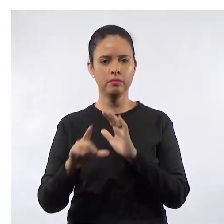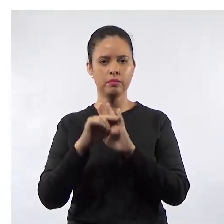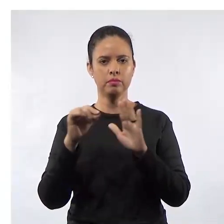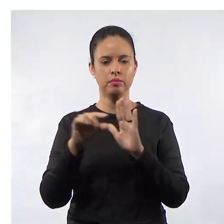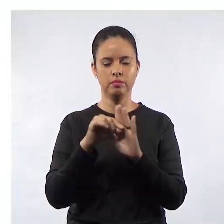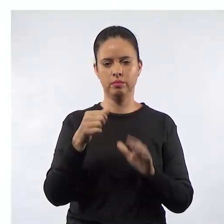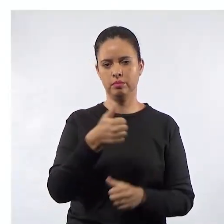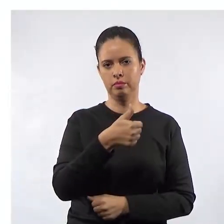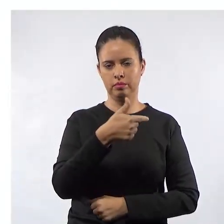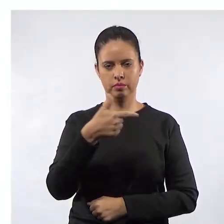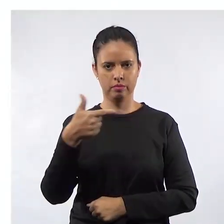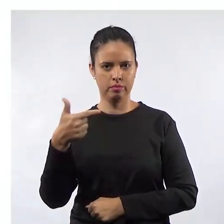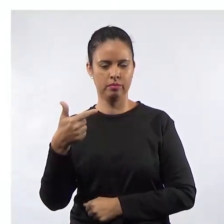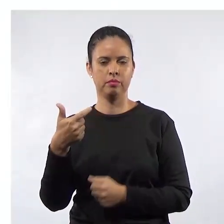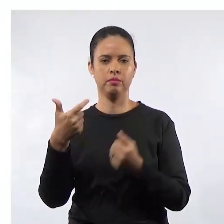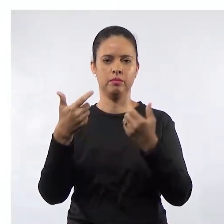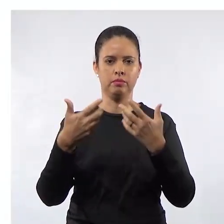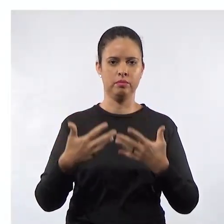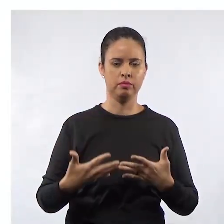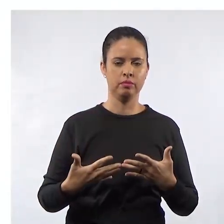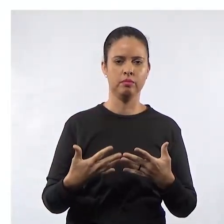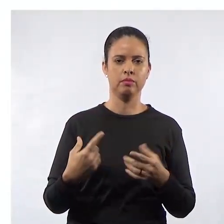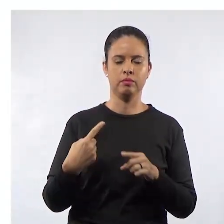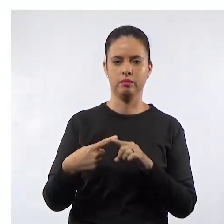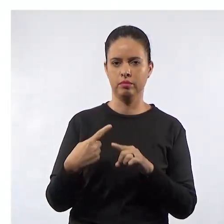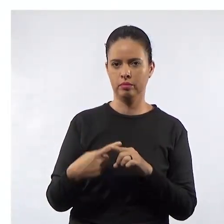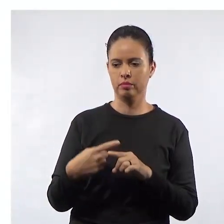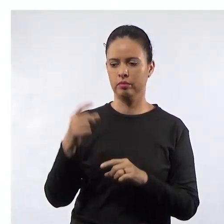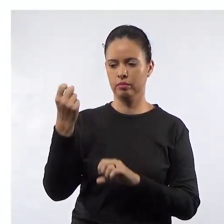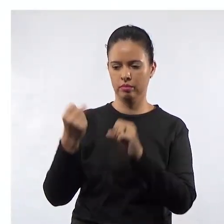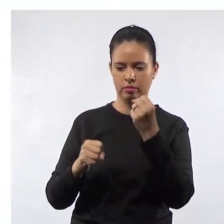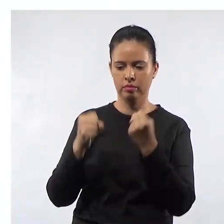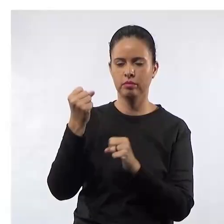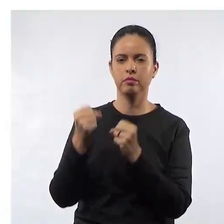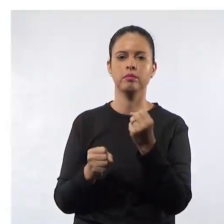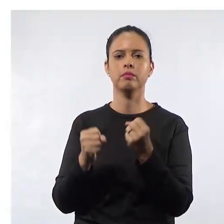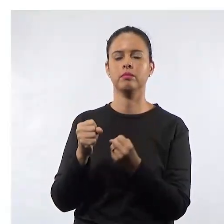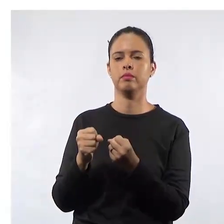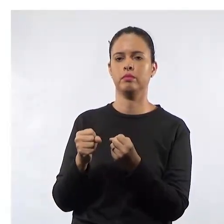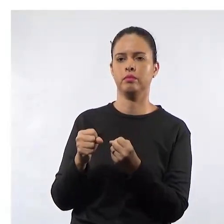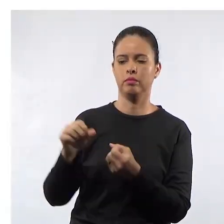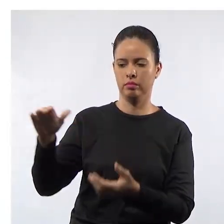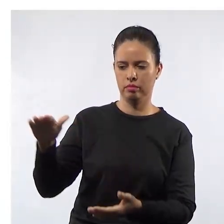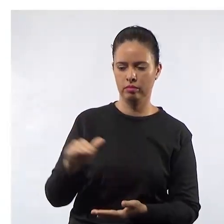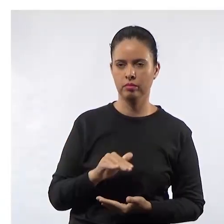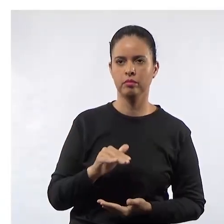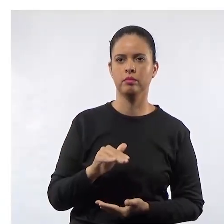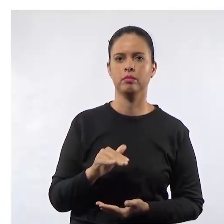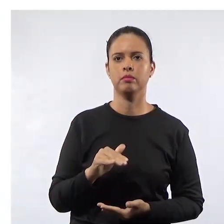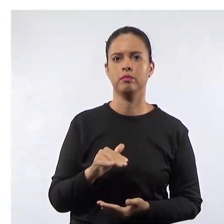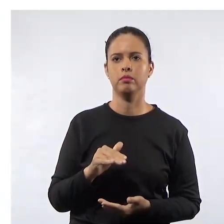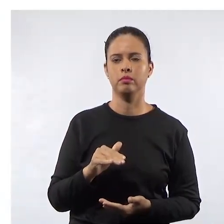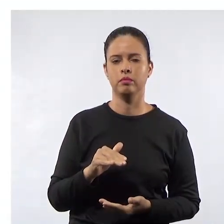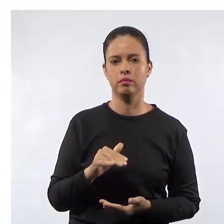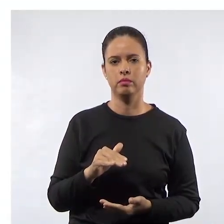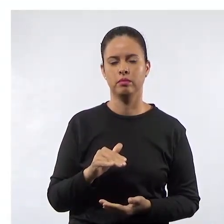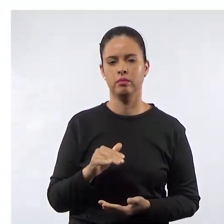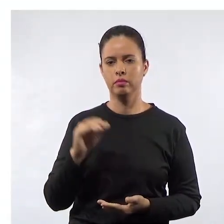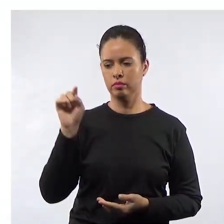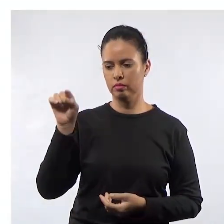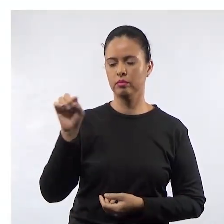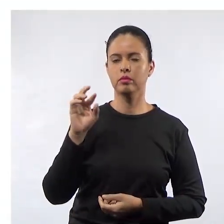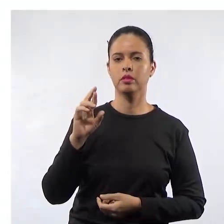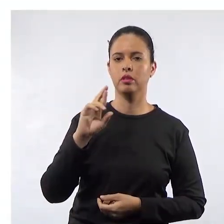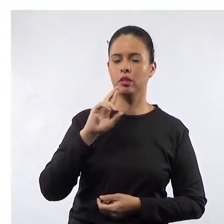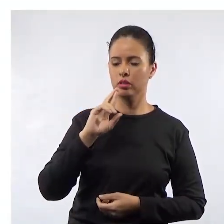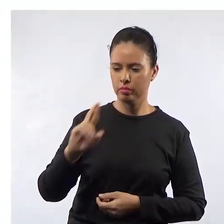12 aqui, estou explanando eles para vocês, porque o fabricante, o produtor, né, o importador, tá?